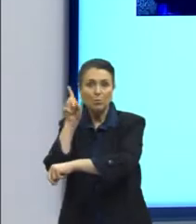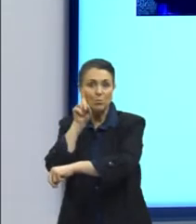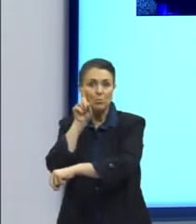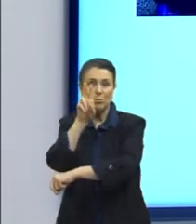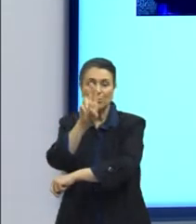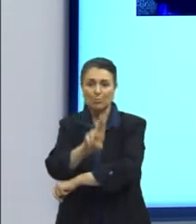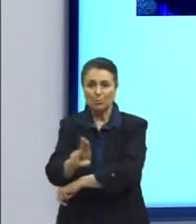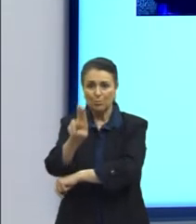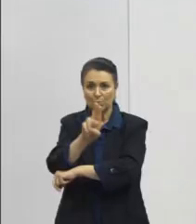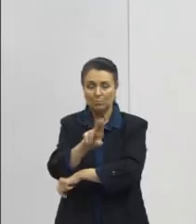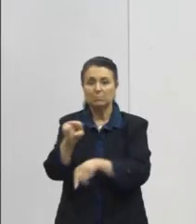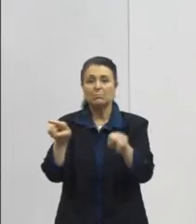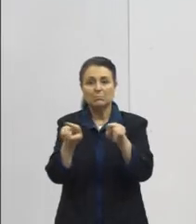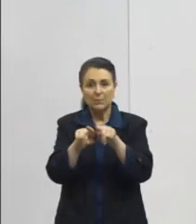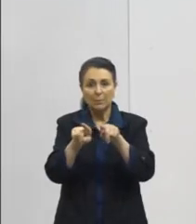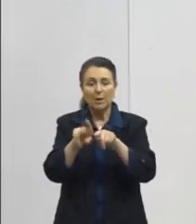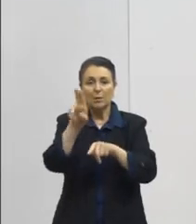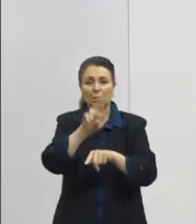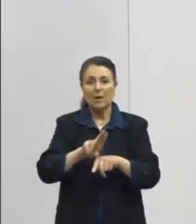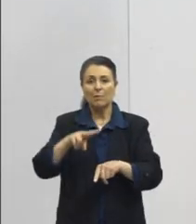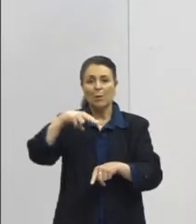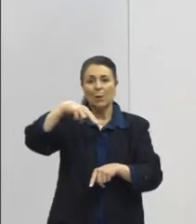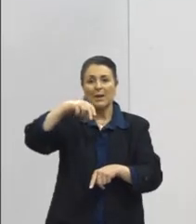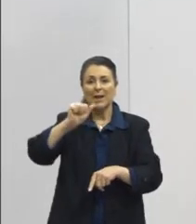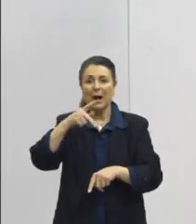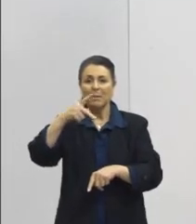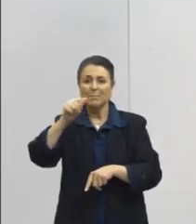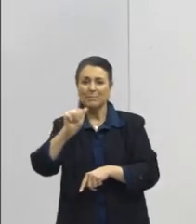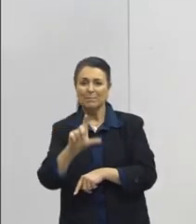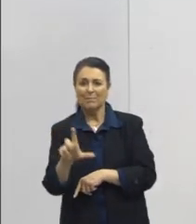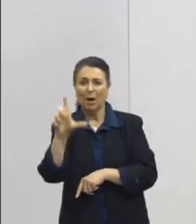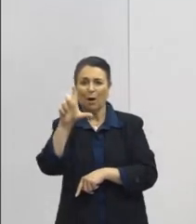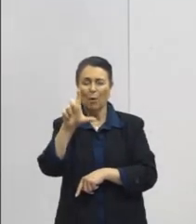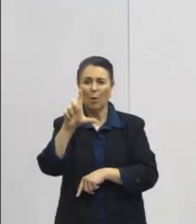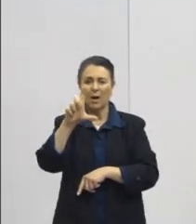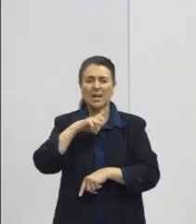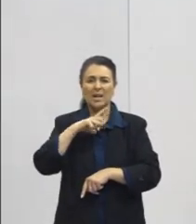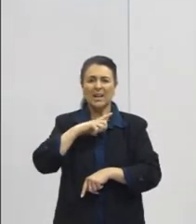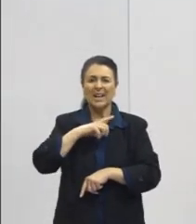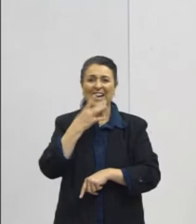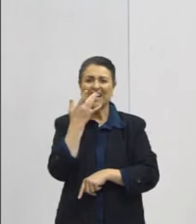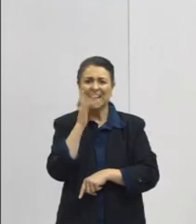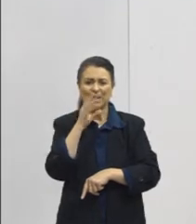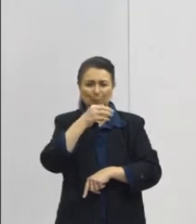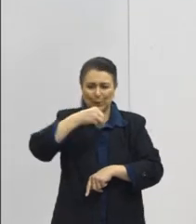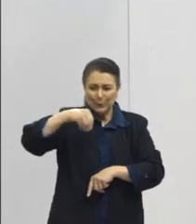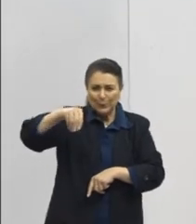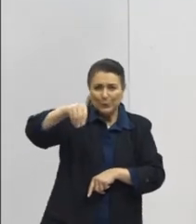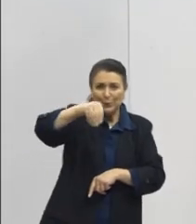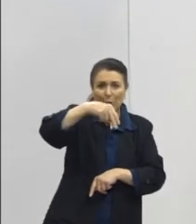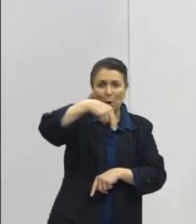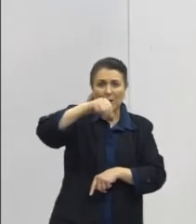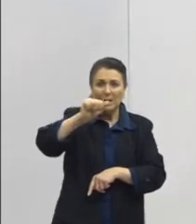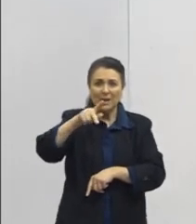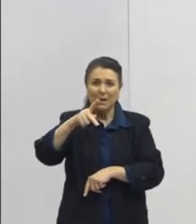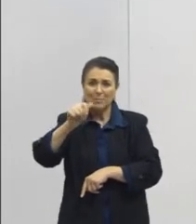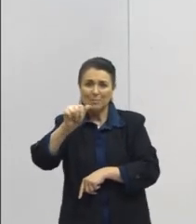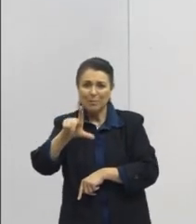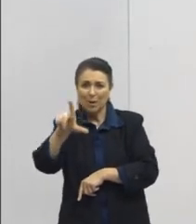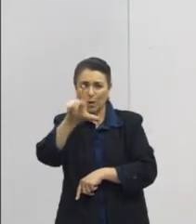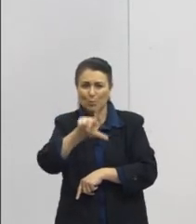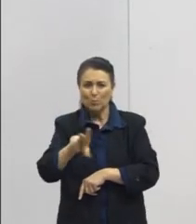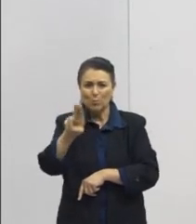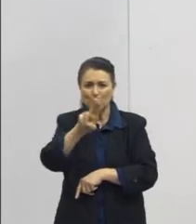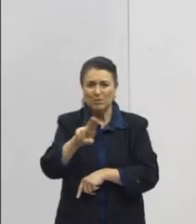eles usavam na Palma bombas de fósforo Branco né que eram condenadas que não eram permitindo que se